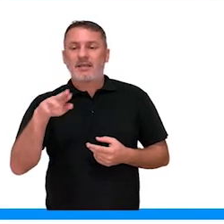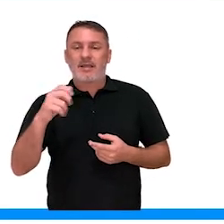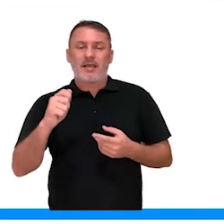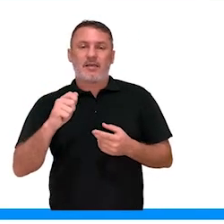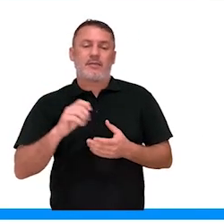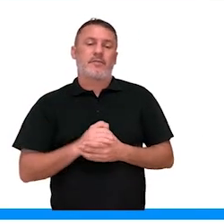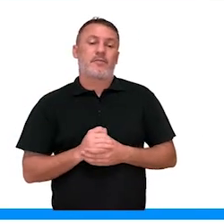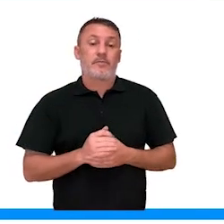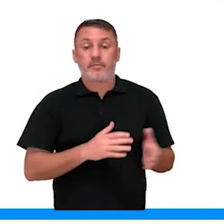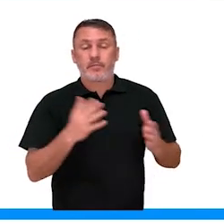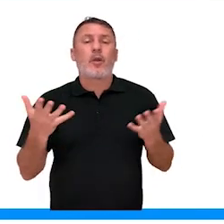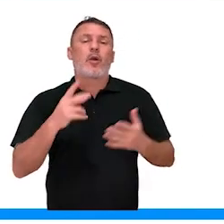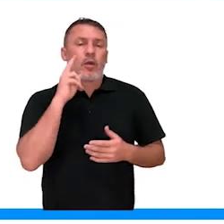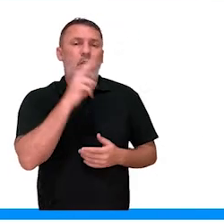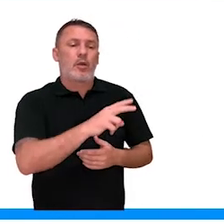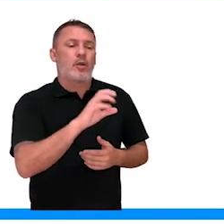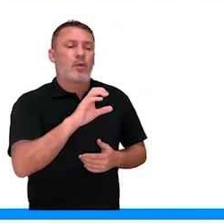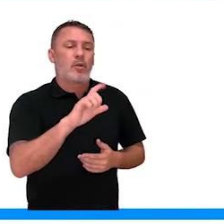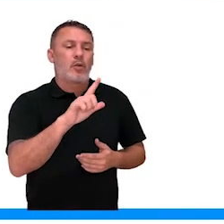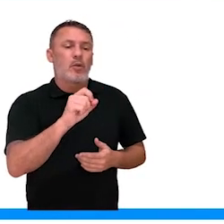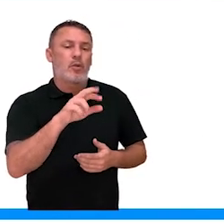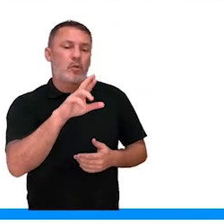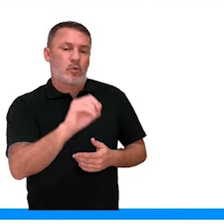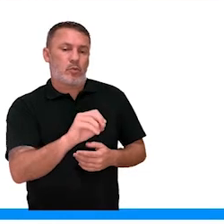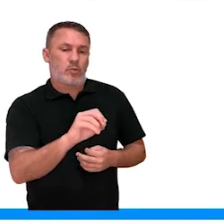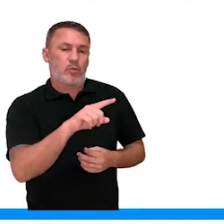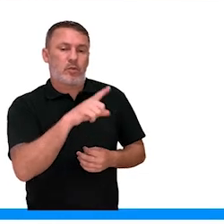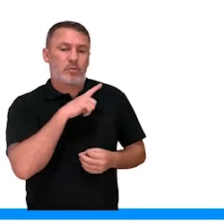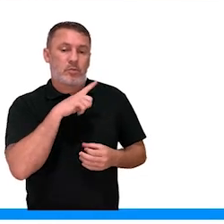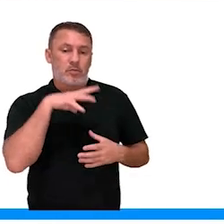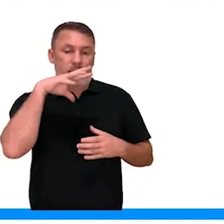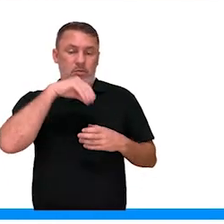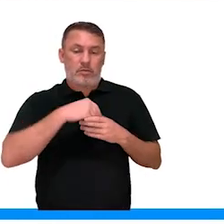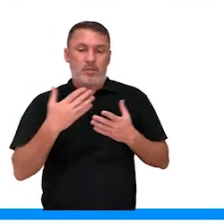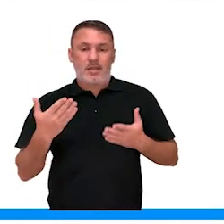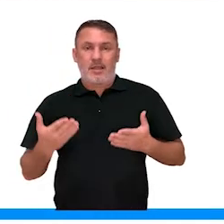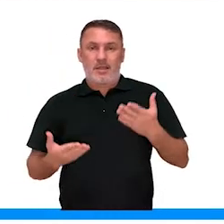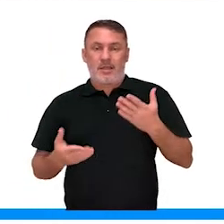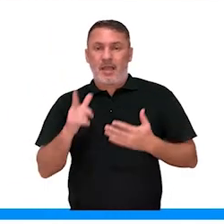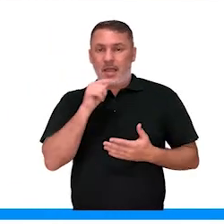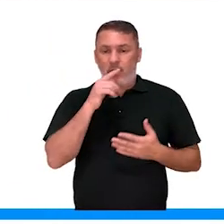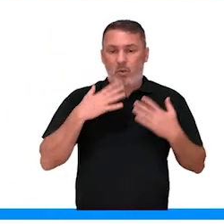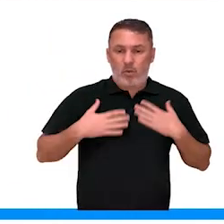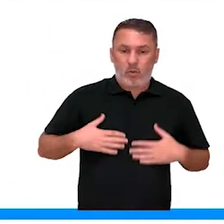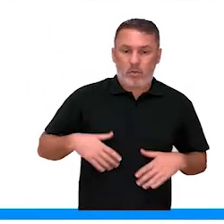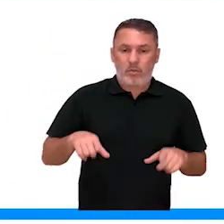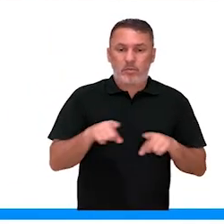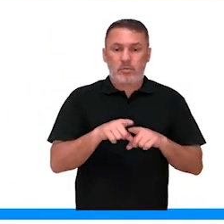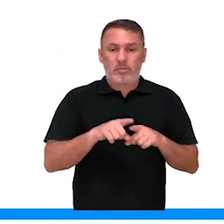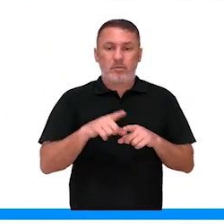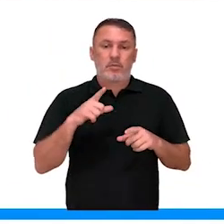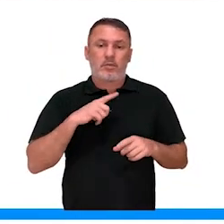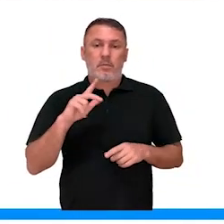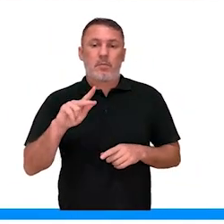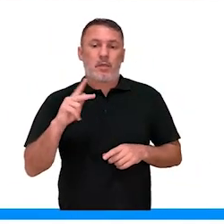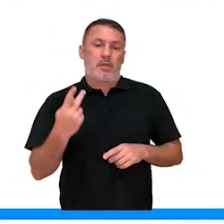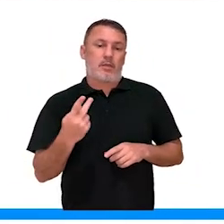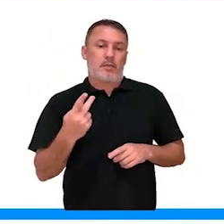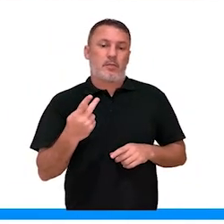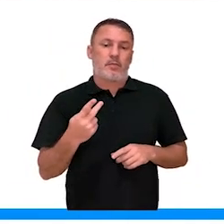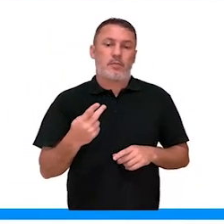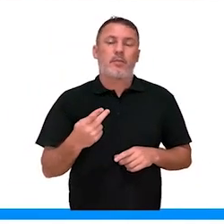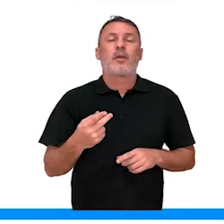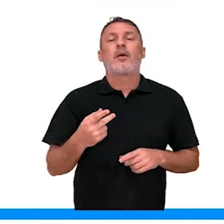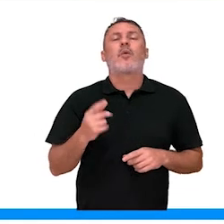O cloro. O cloro, ele atua no balanço de líquidos no corpo e na manutenção do equilíbrio do